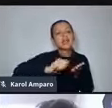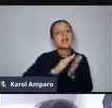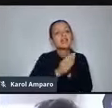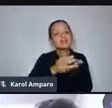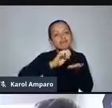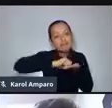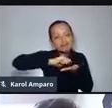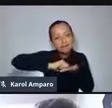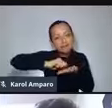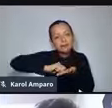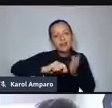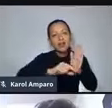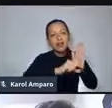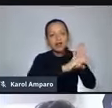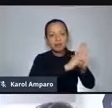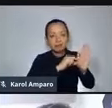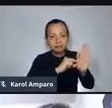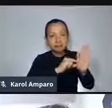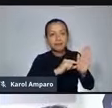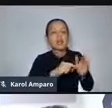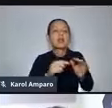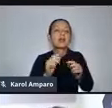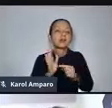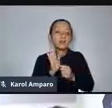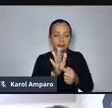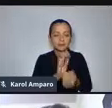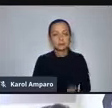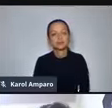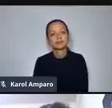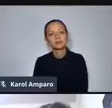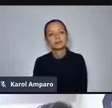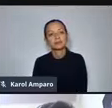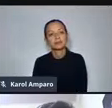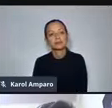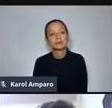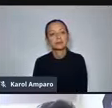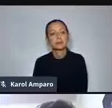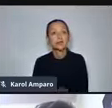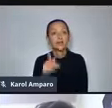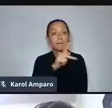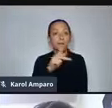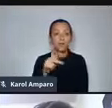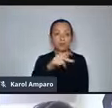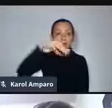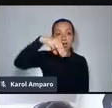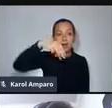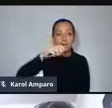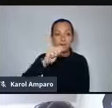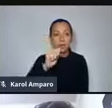vai demonstrar um artigo. A professora Manuela,